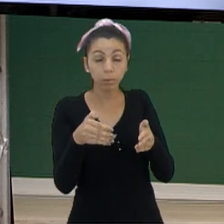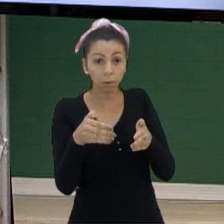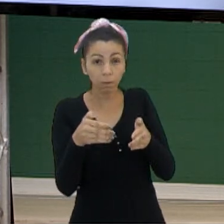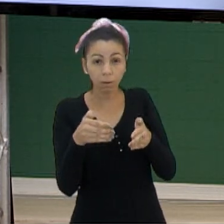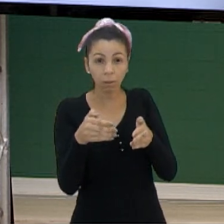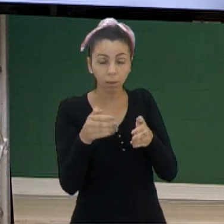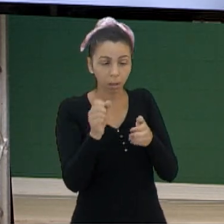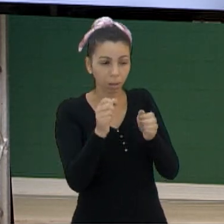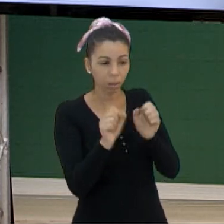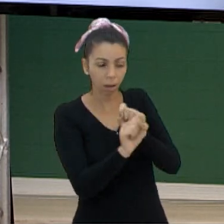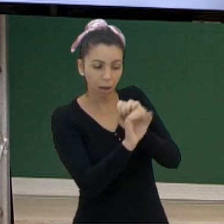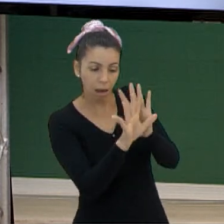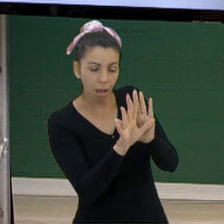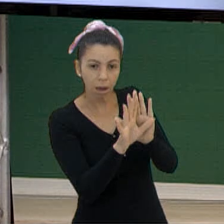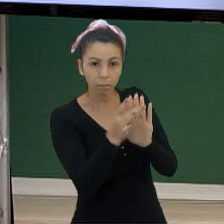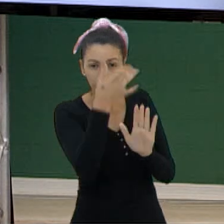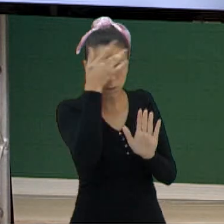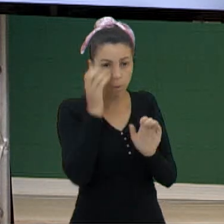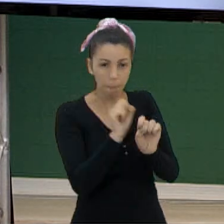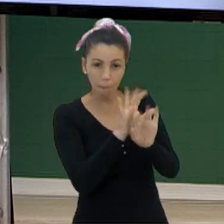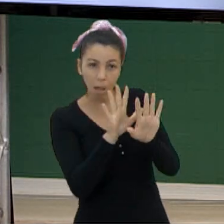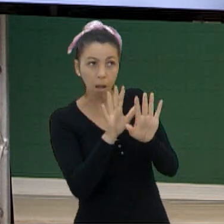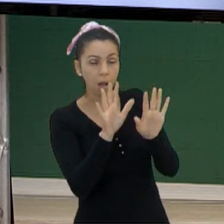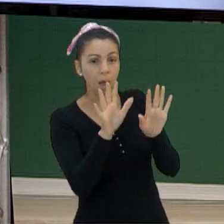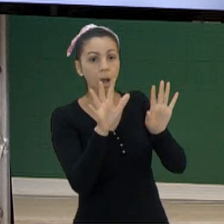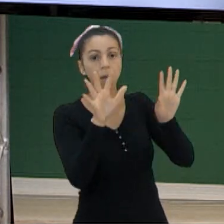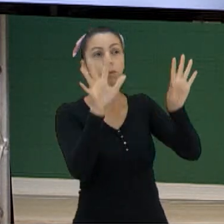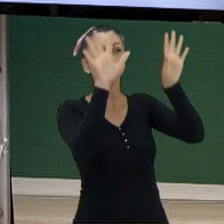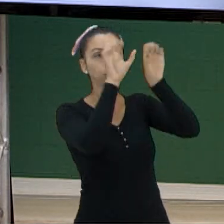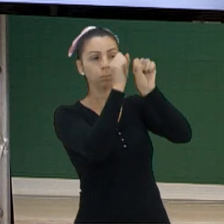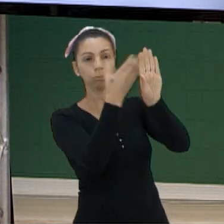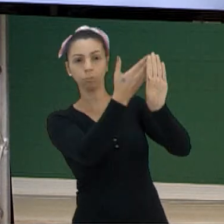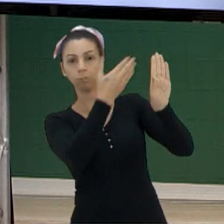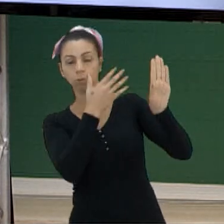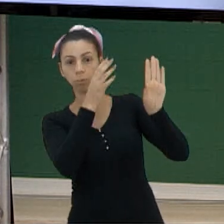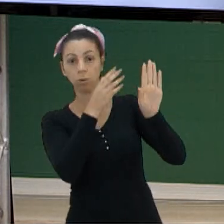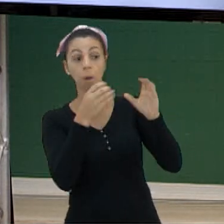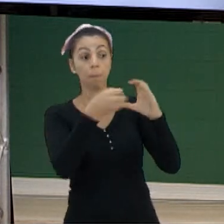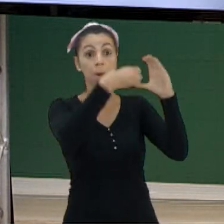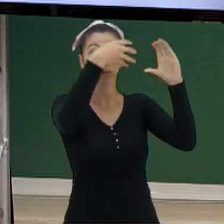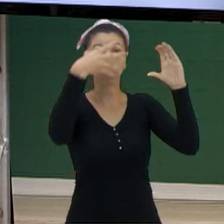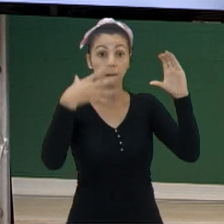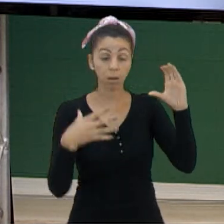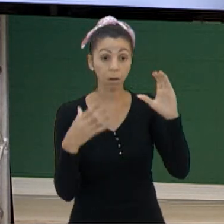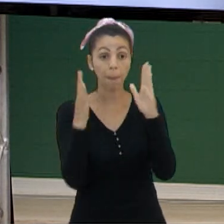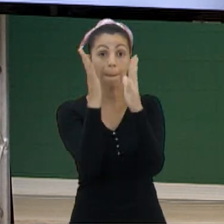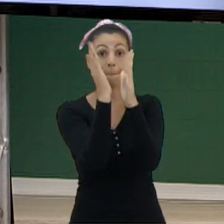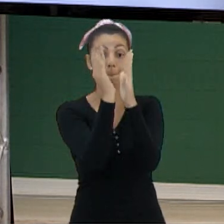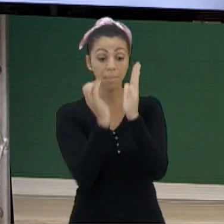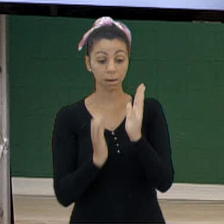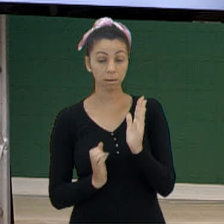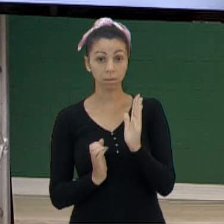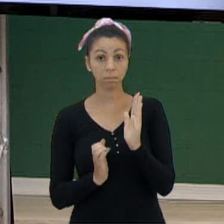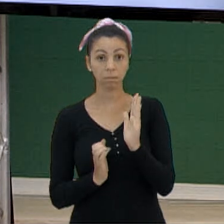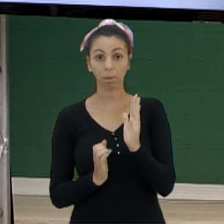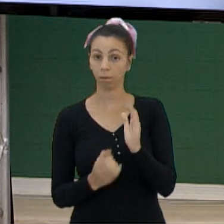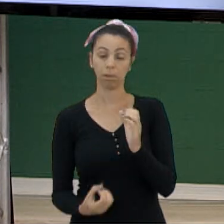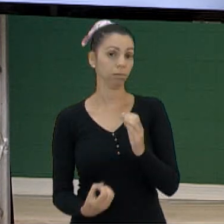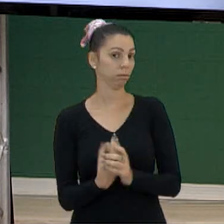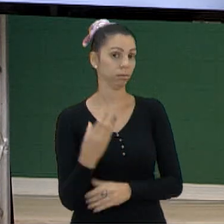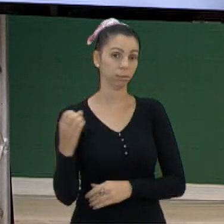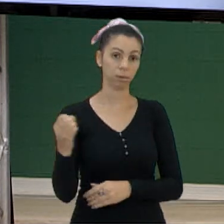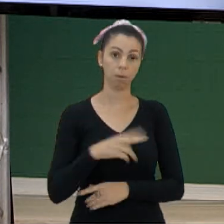Está vendo? Isso é uma característica do Barroco. Renascimento não fazia